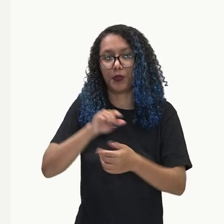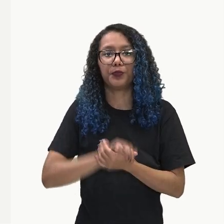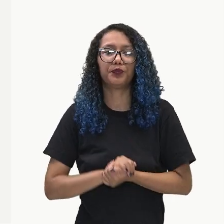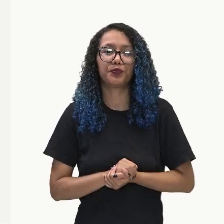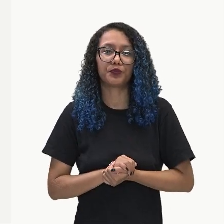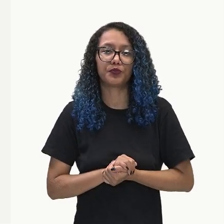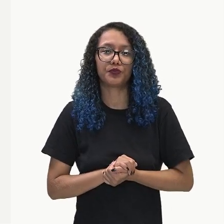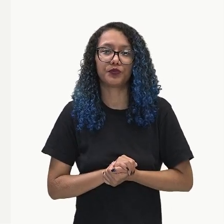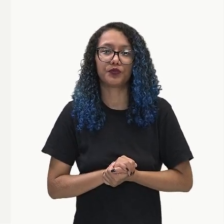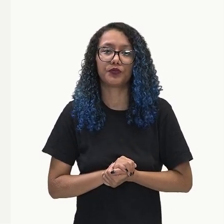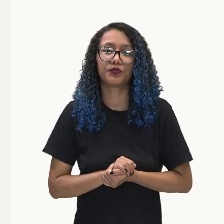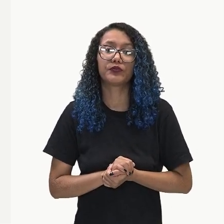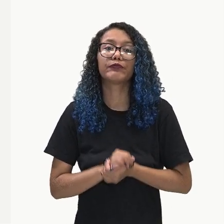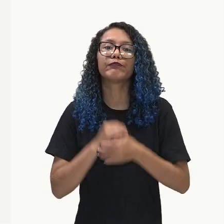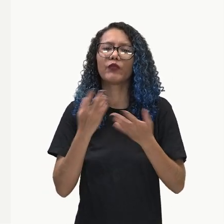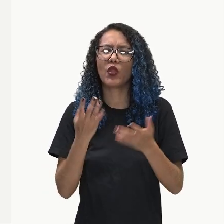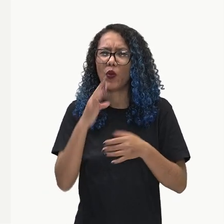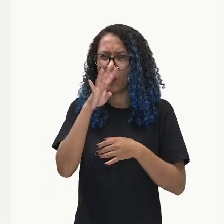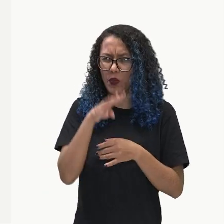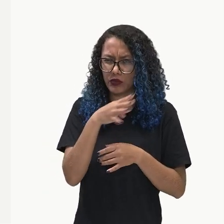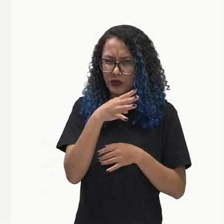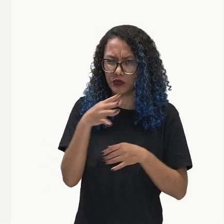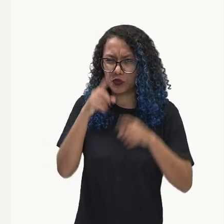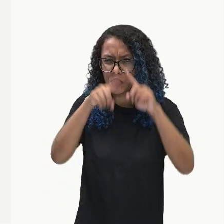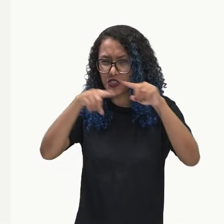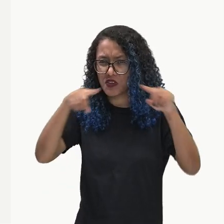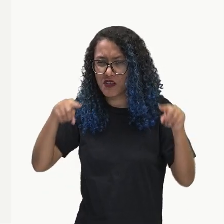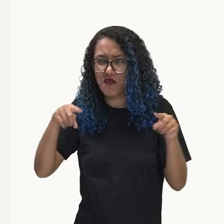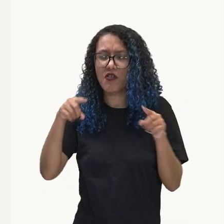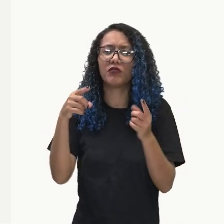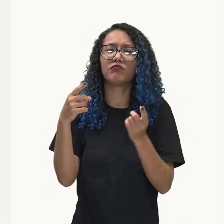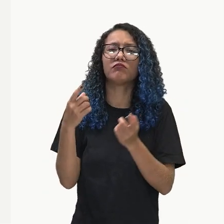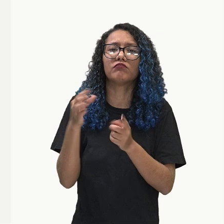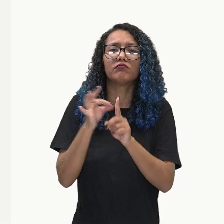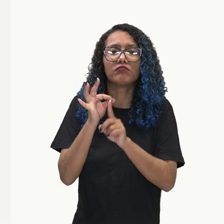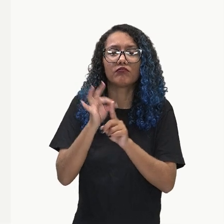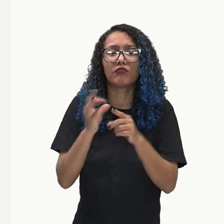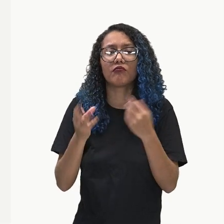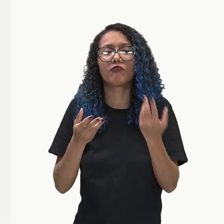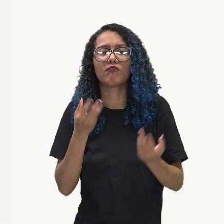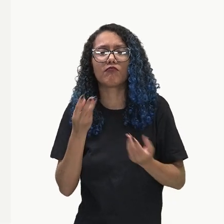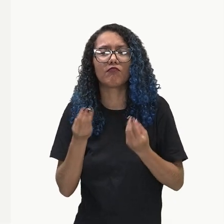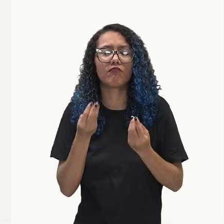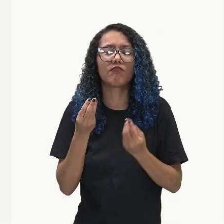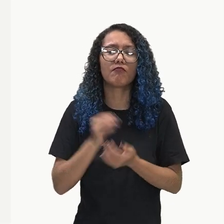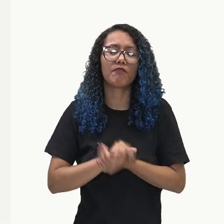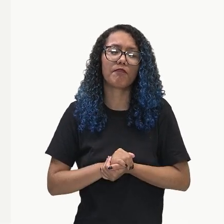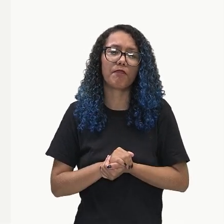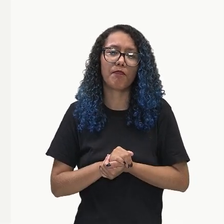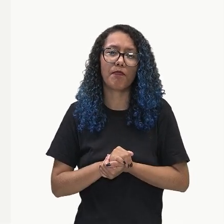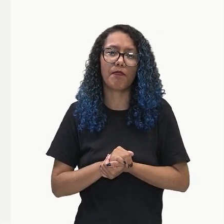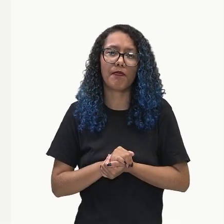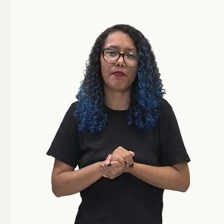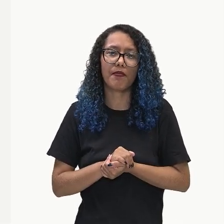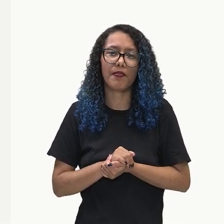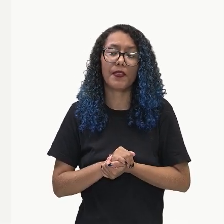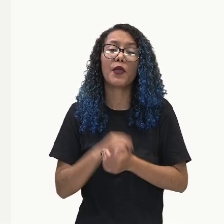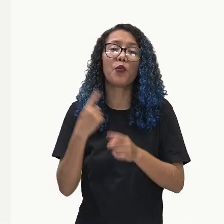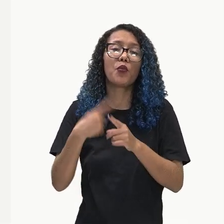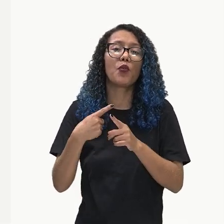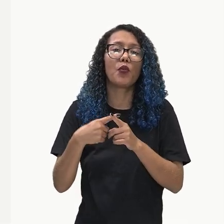as escalas termométricas. Vamos lá. Por que foram criadas as